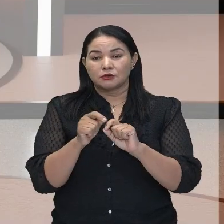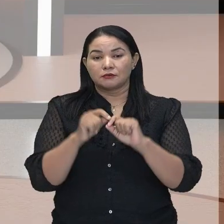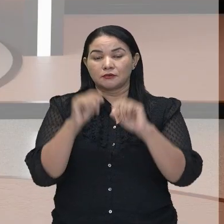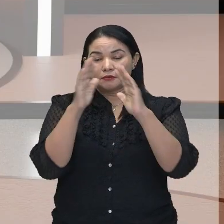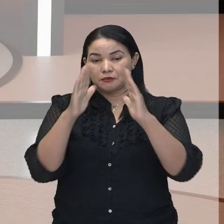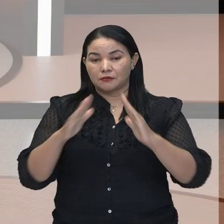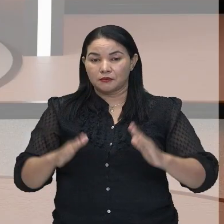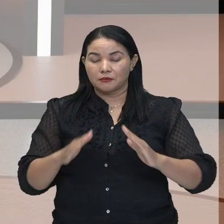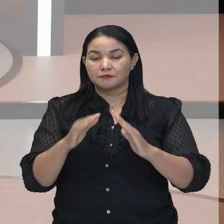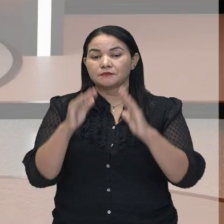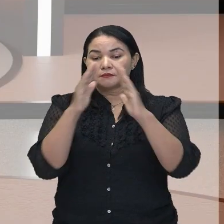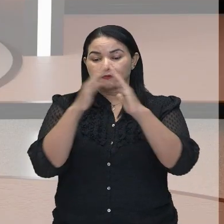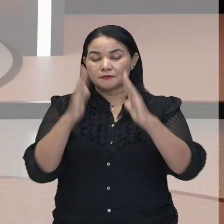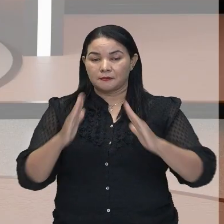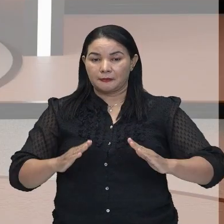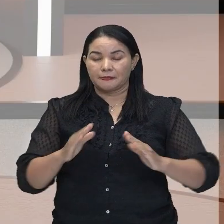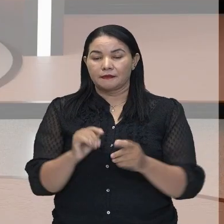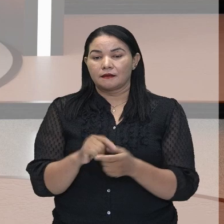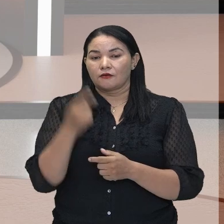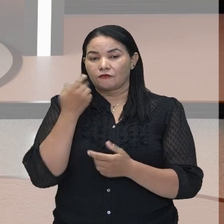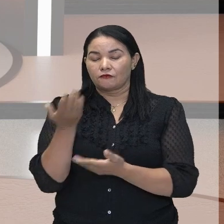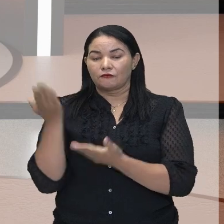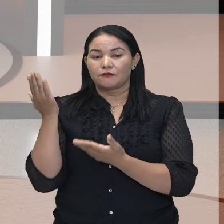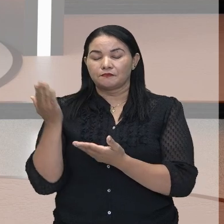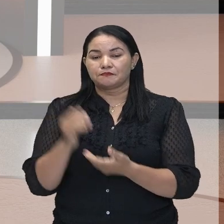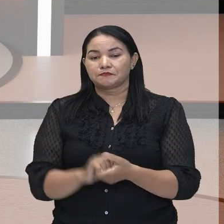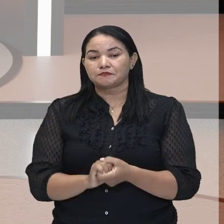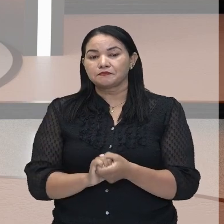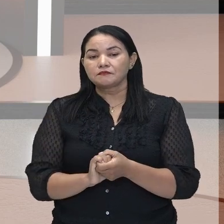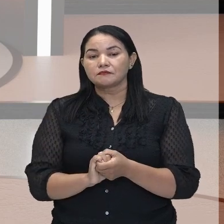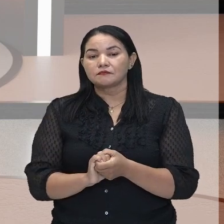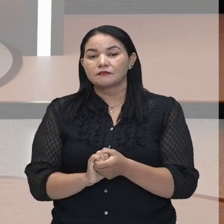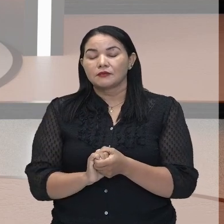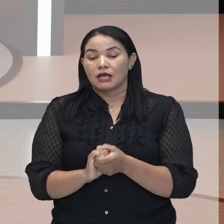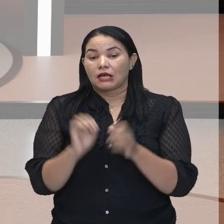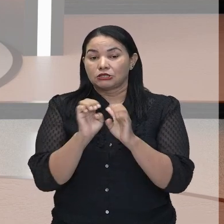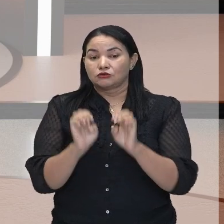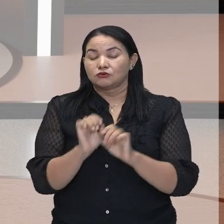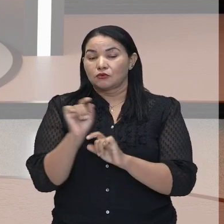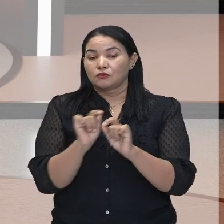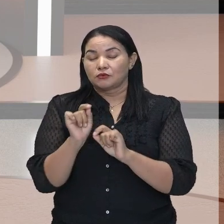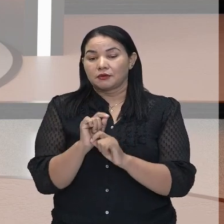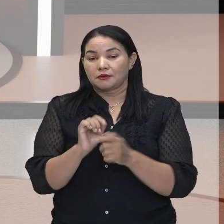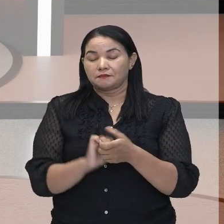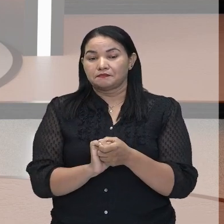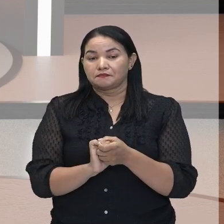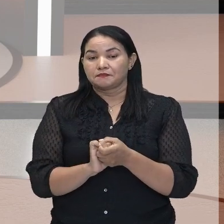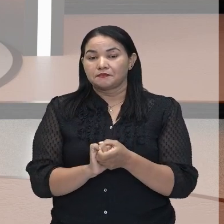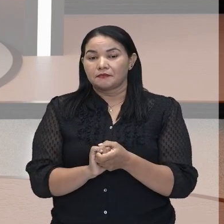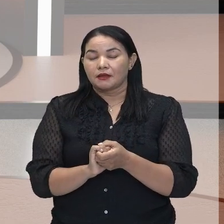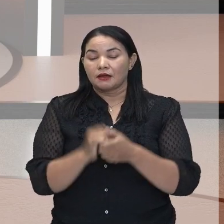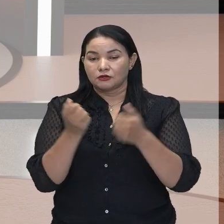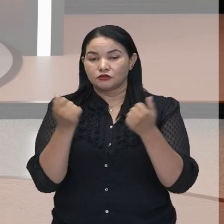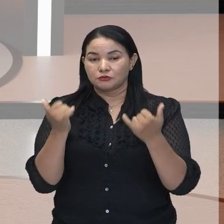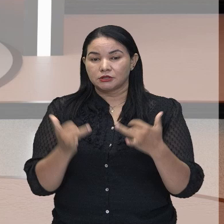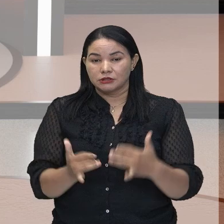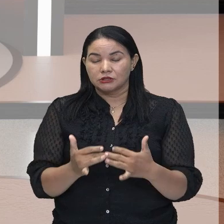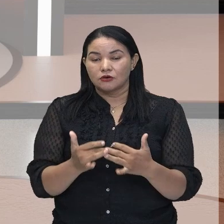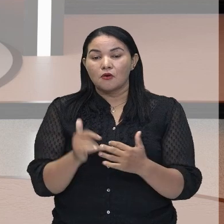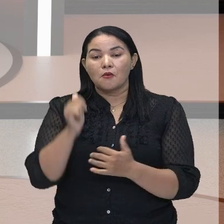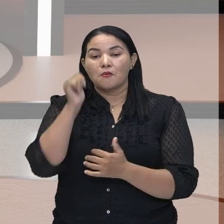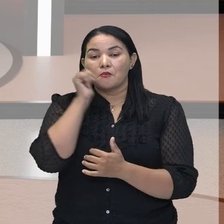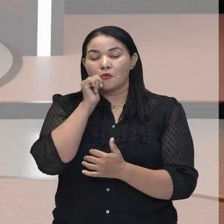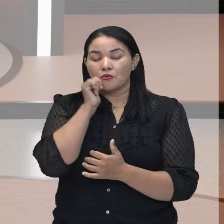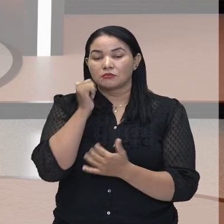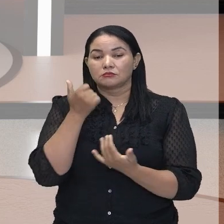só, gente, a gente pode observar, né, essa estrutura que pega a pirâmide etária, a questão das